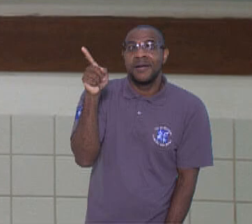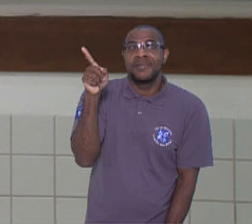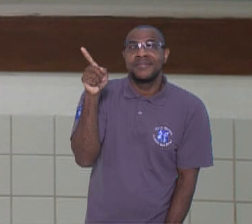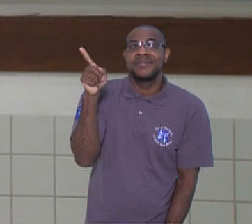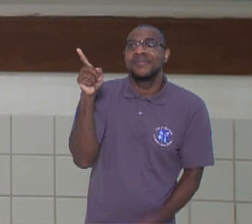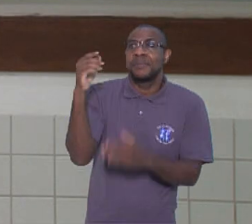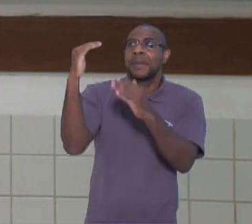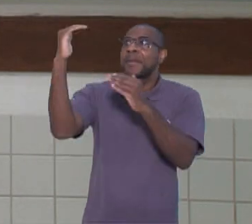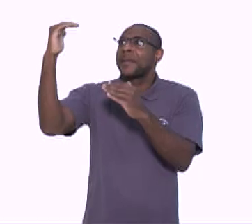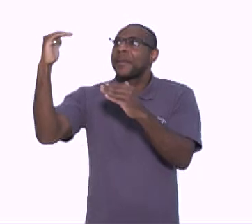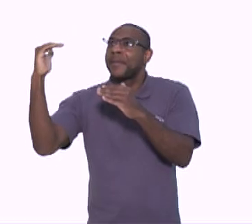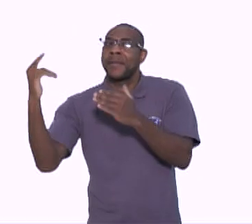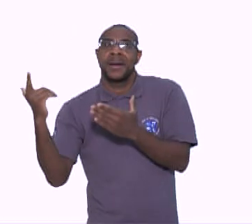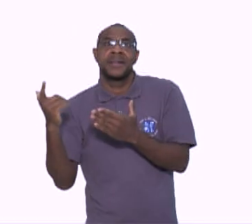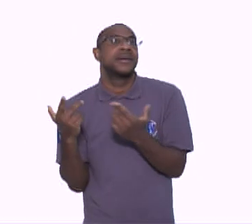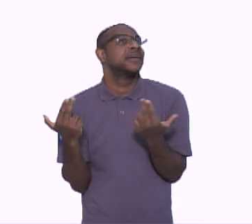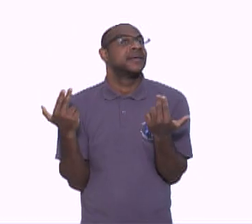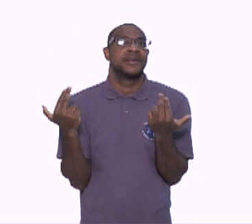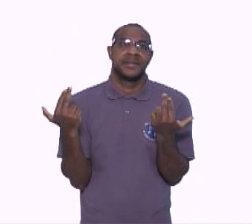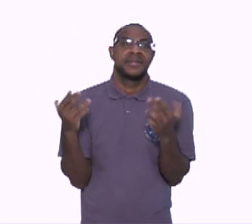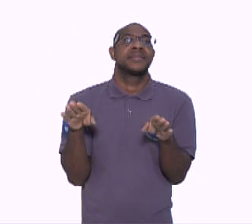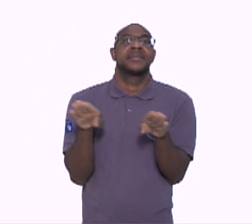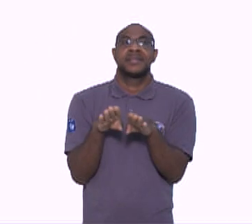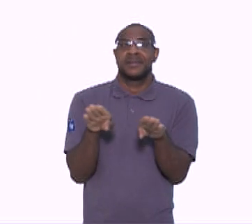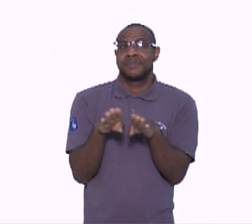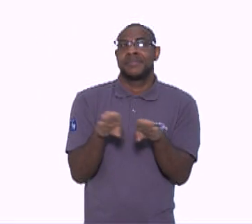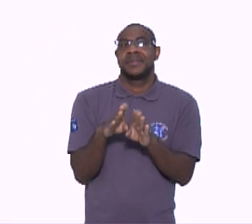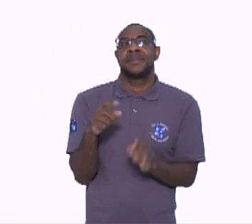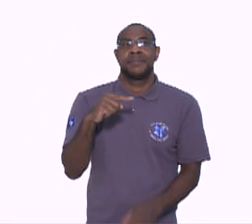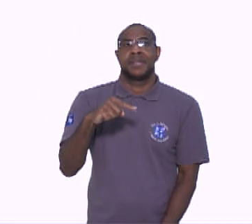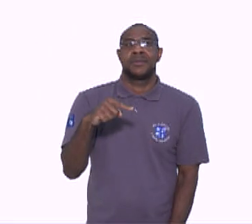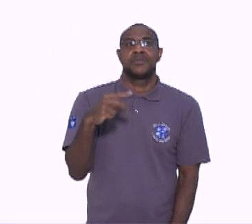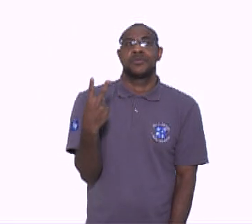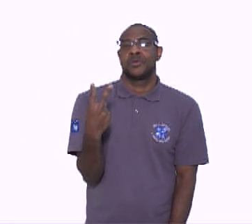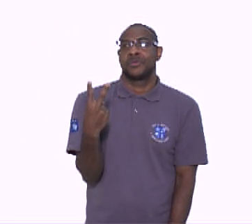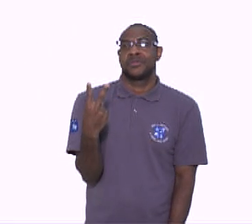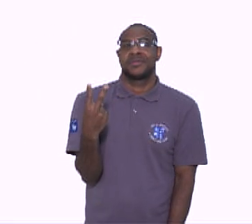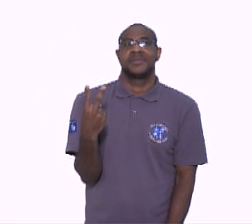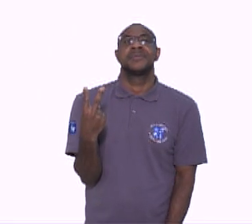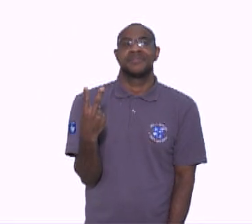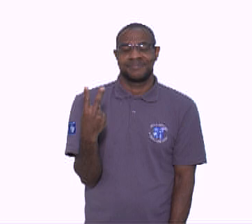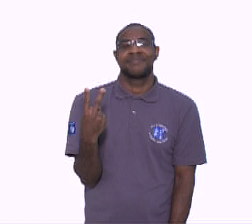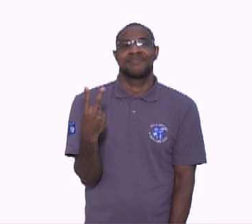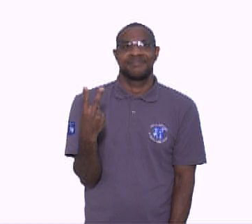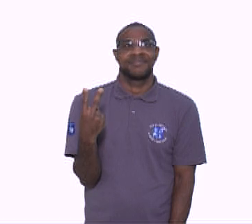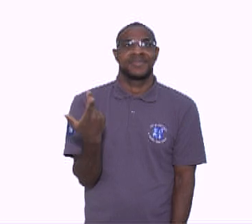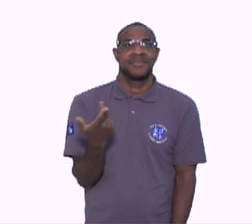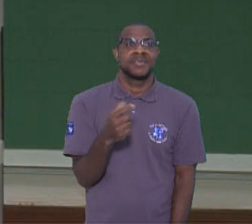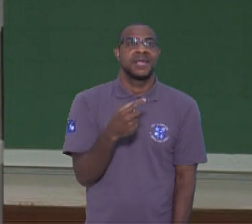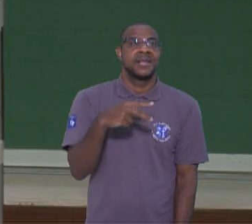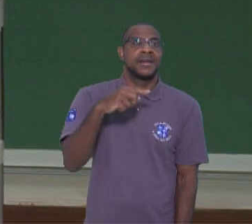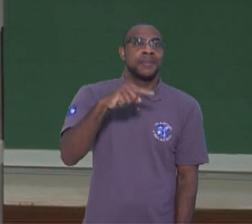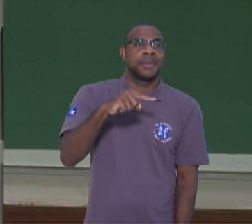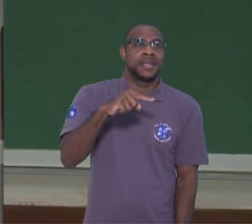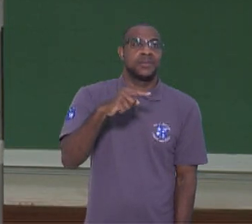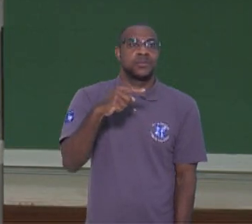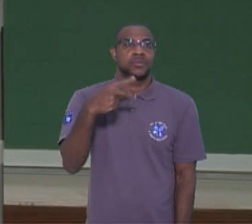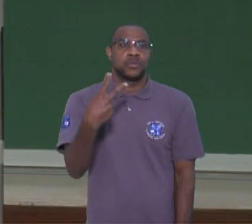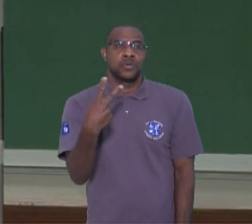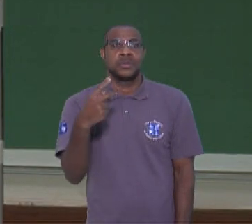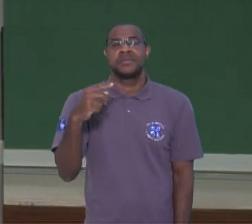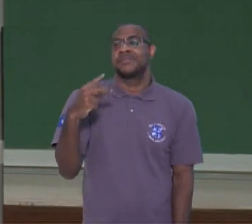X menos 2 também é a raiz. Portanto, nosso conjunto solução, também se você quiser falar sapo